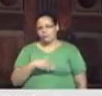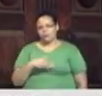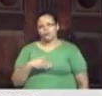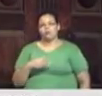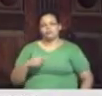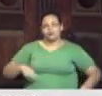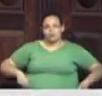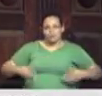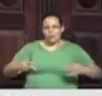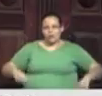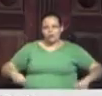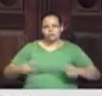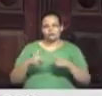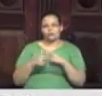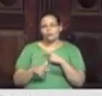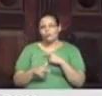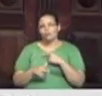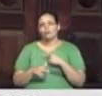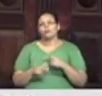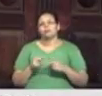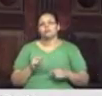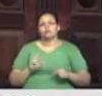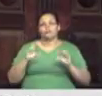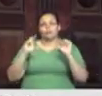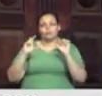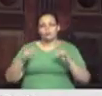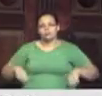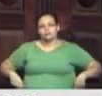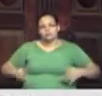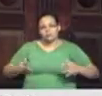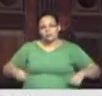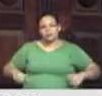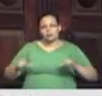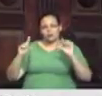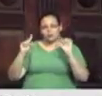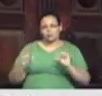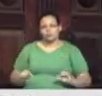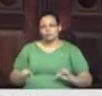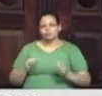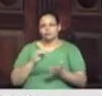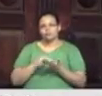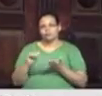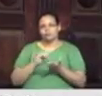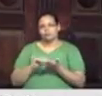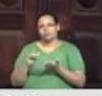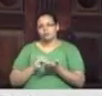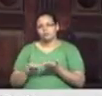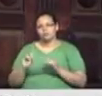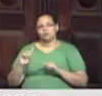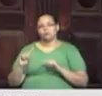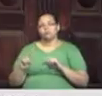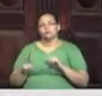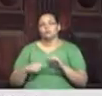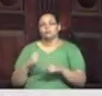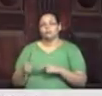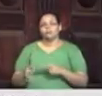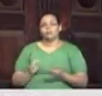cortar gastos e segue aumentando gastos, diz que vai reduzir secretarias e depois